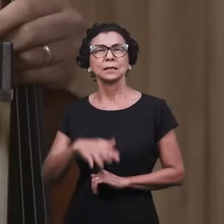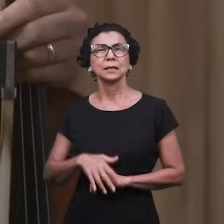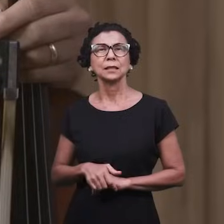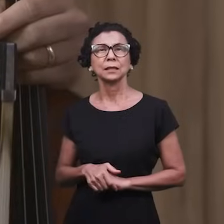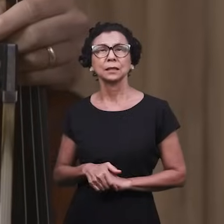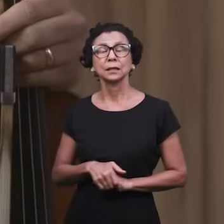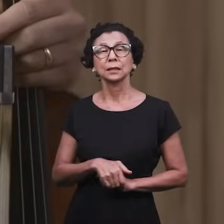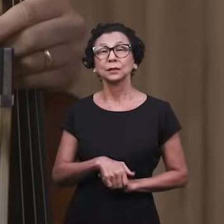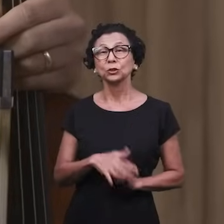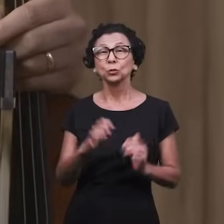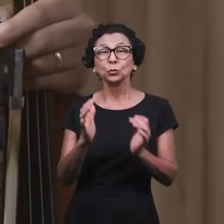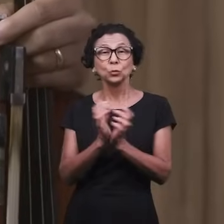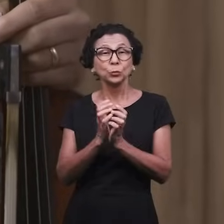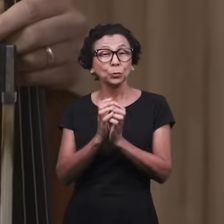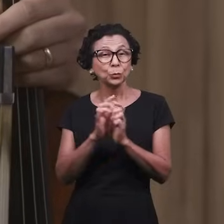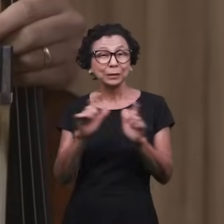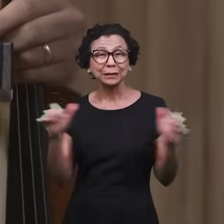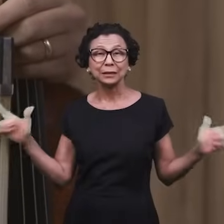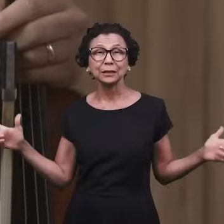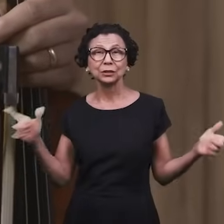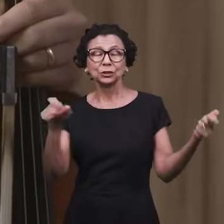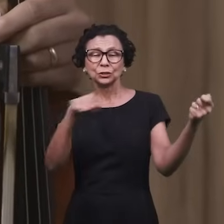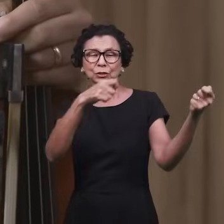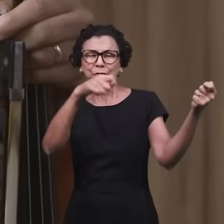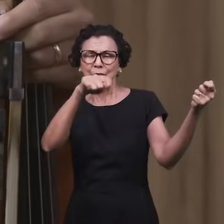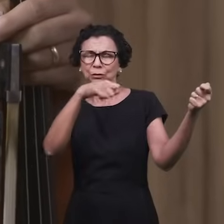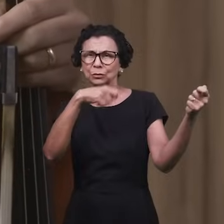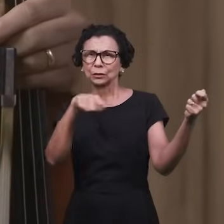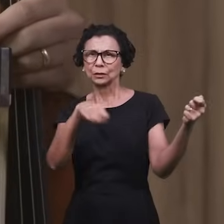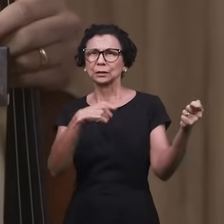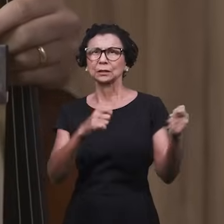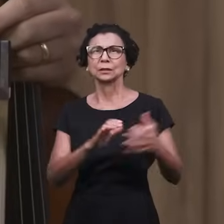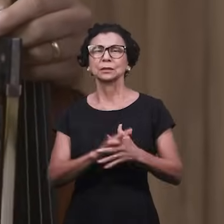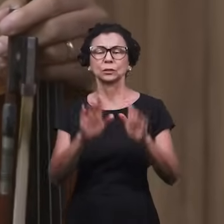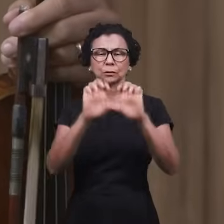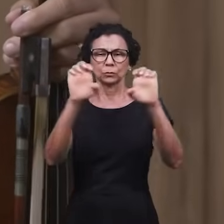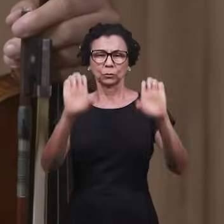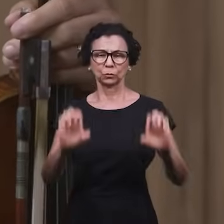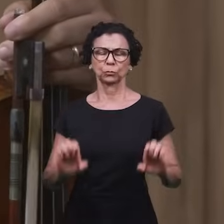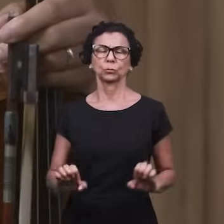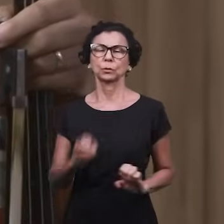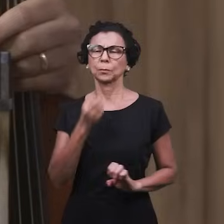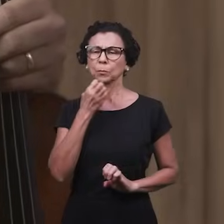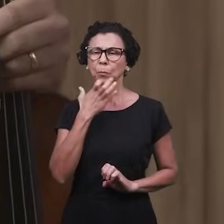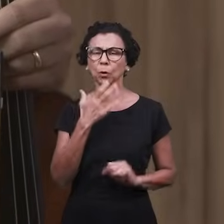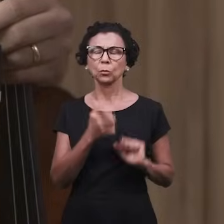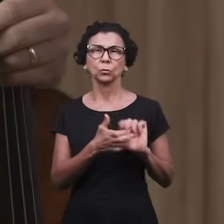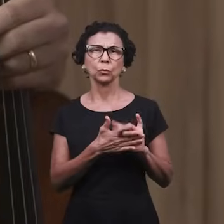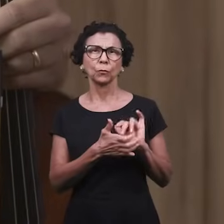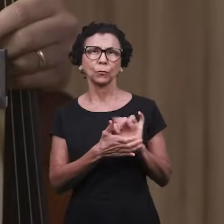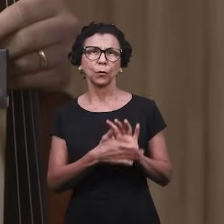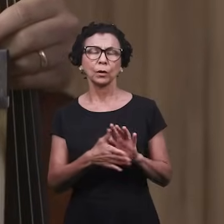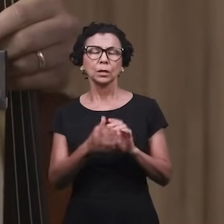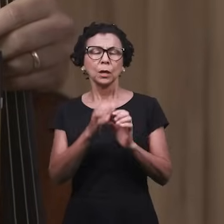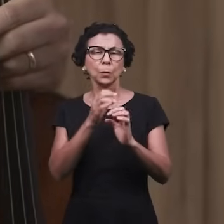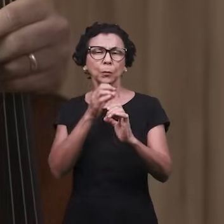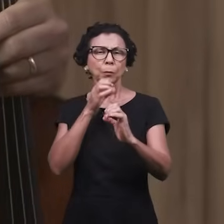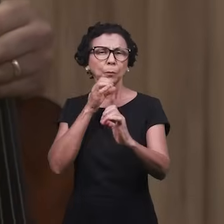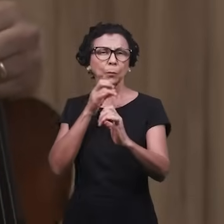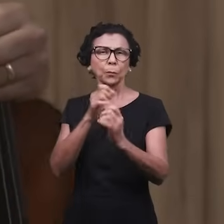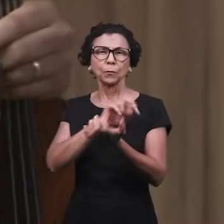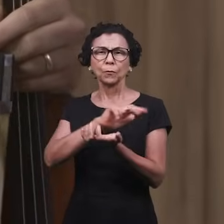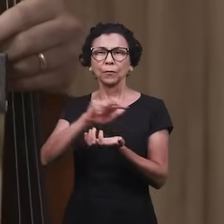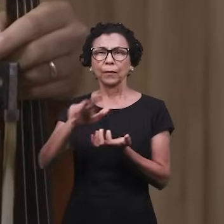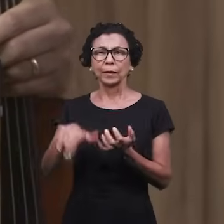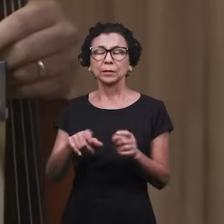muitos violinistas, Uma igreja que tinha uma estrutura de louvor muito boa, Então tinha os instrumentos de sopro, mas chamava a atenção os violinos, porque